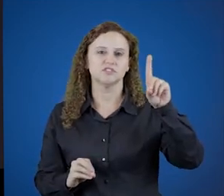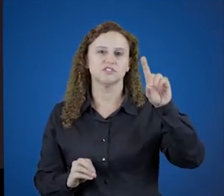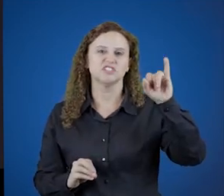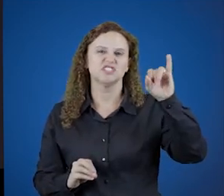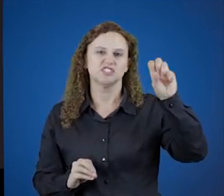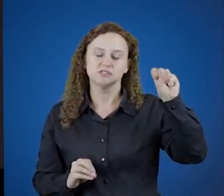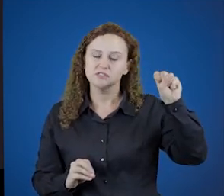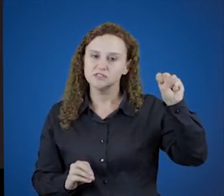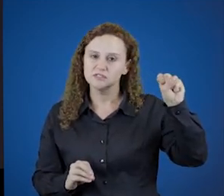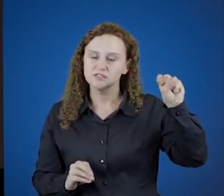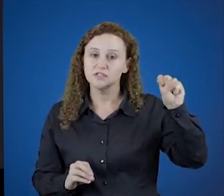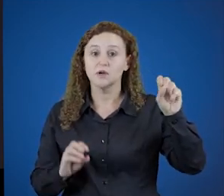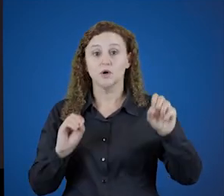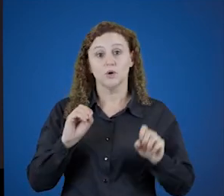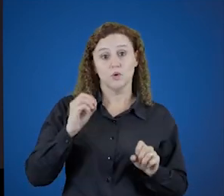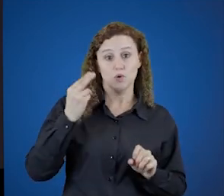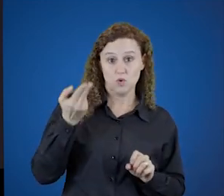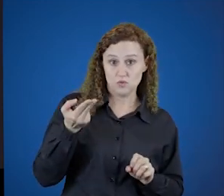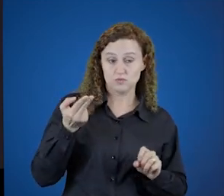ou